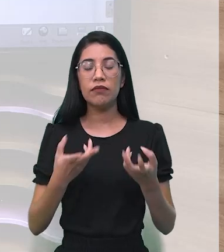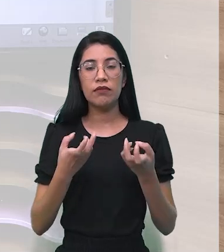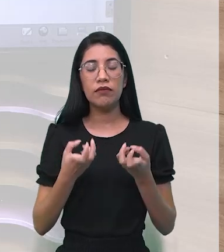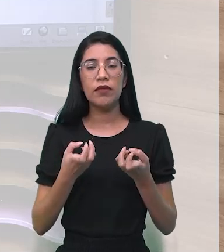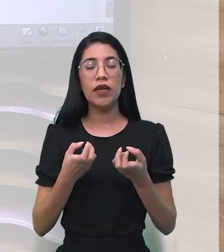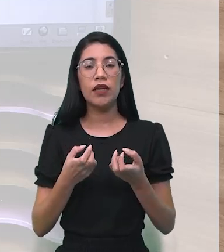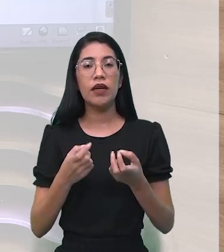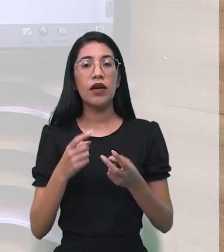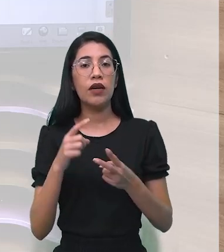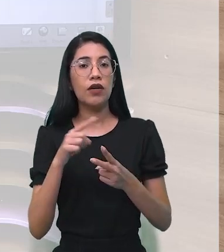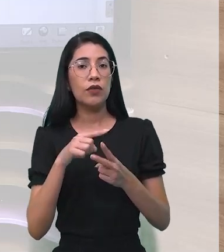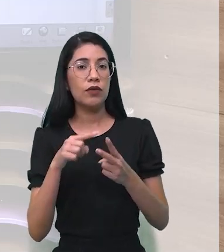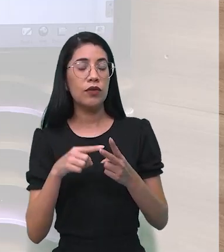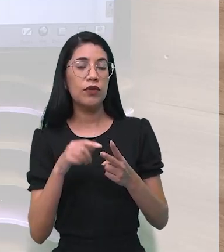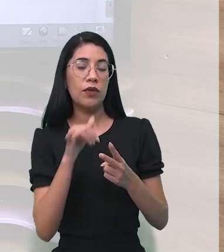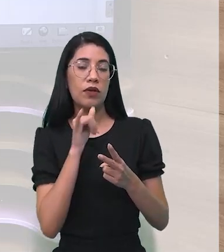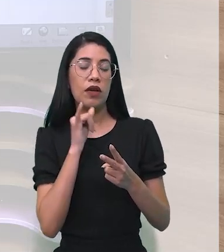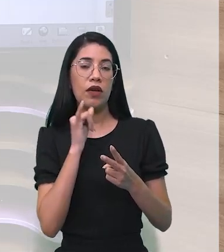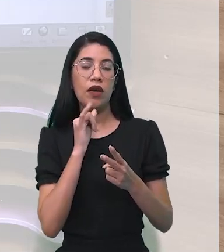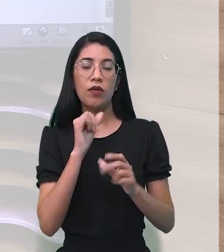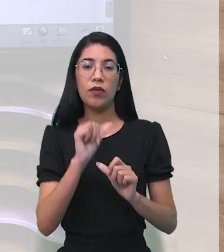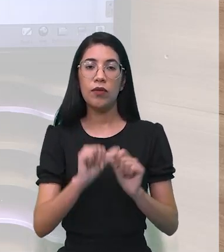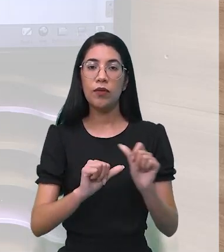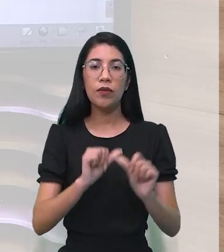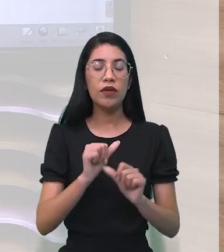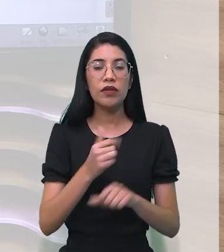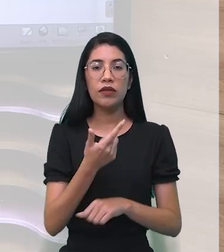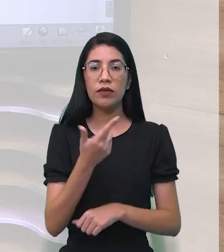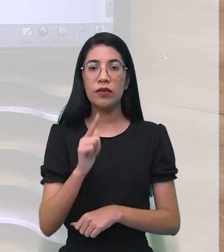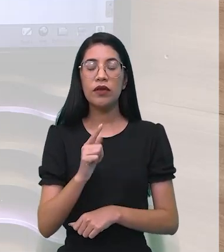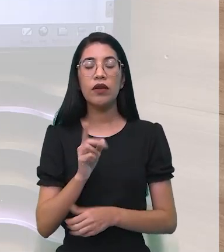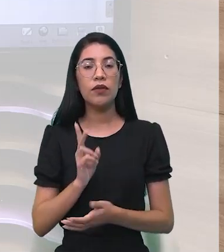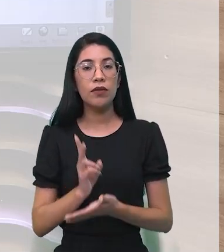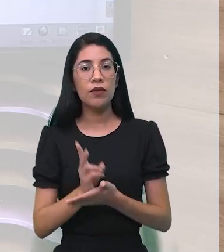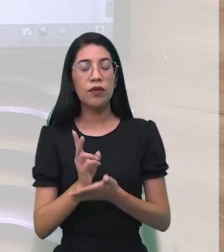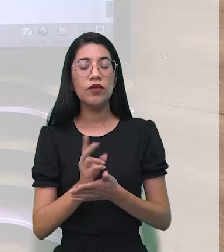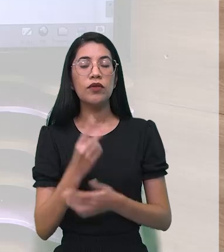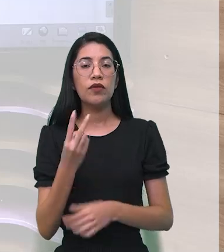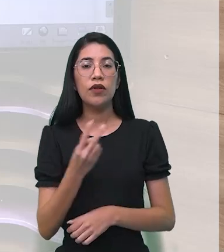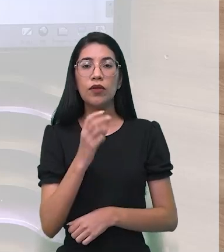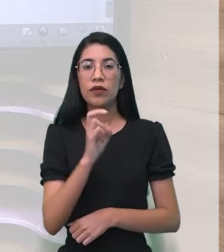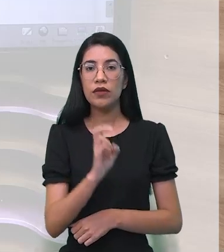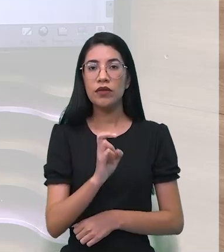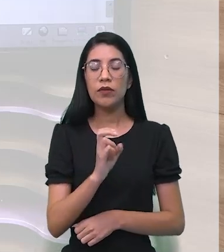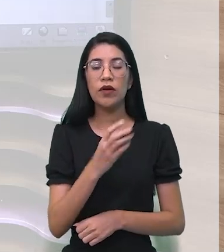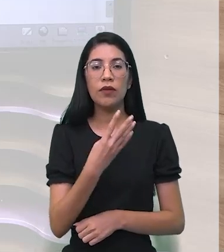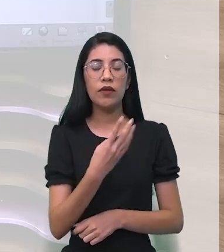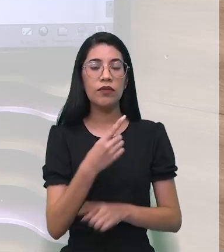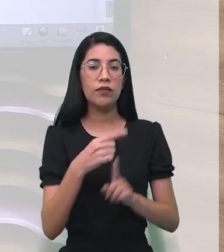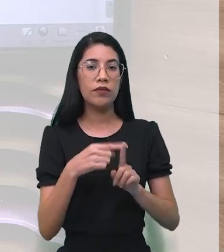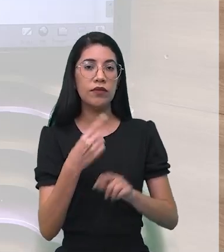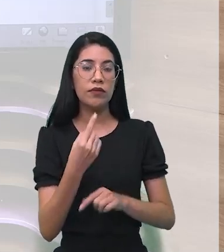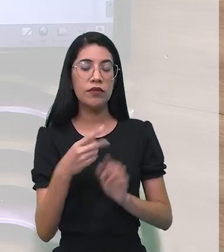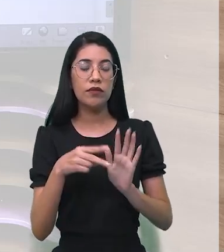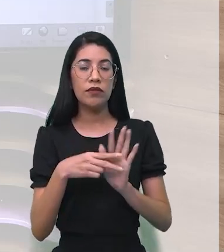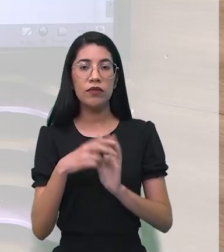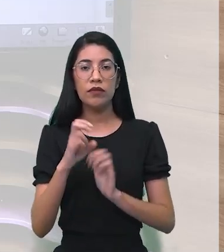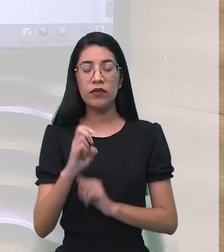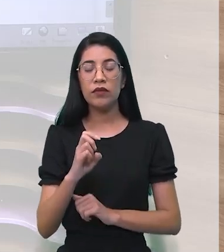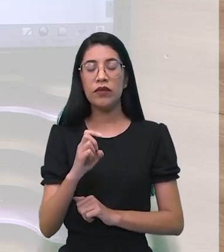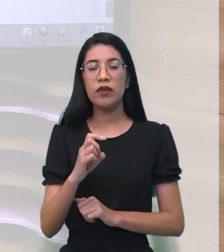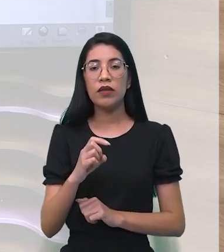Em ambos os casos, eu não altero o resultado, continua sendo 5, ó. 4 mais 1 é igual a 5. 1 mais